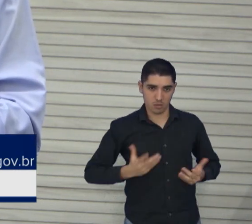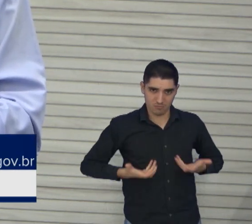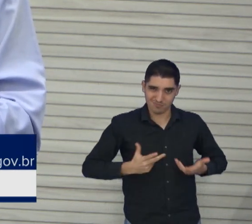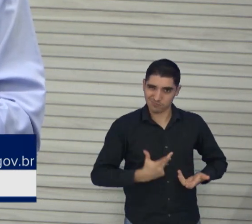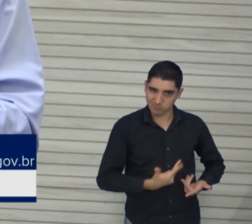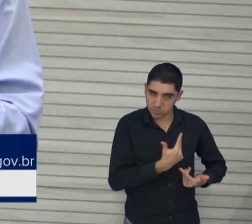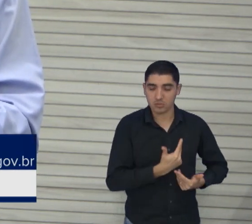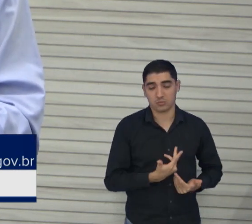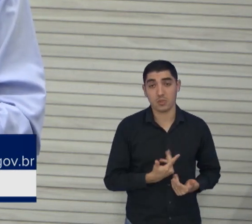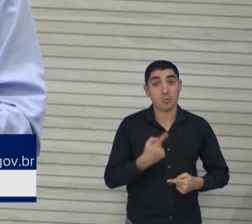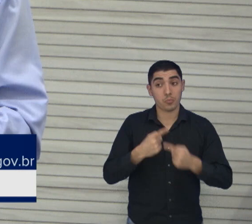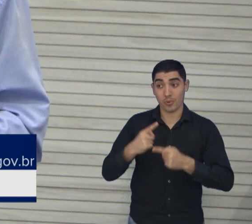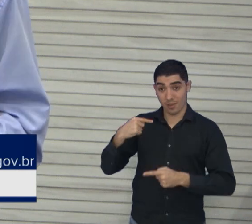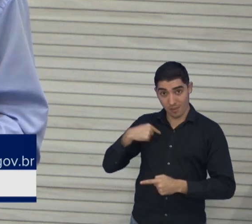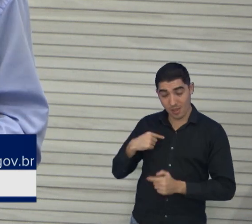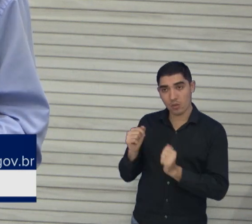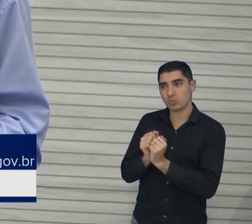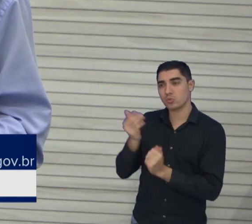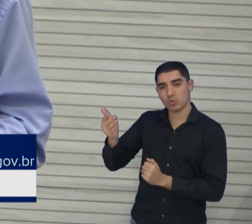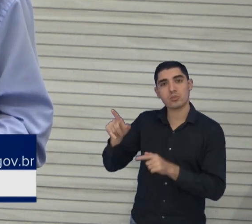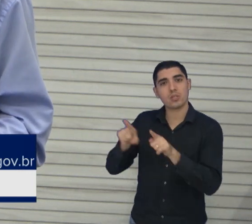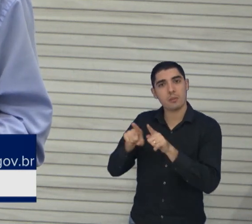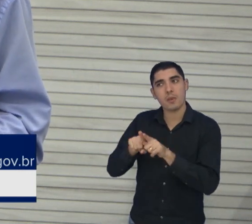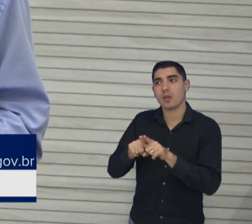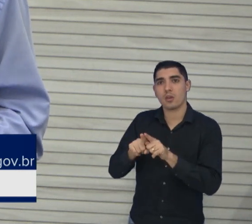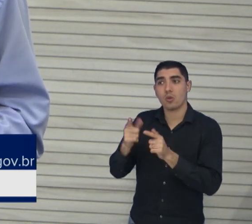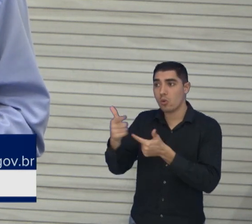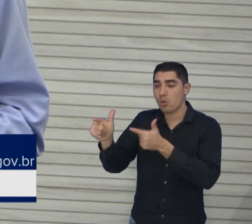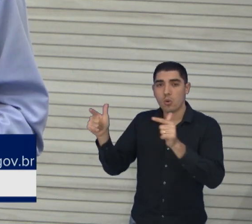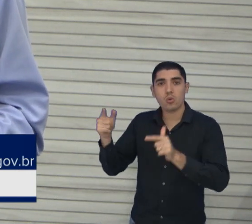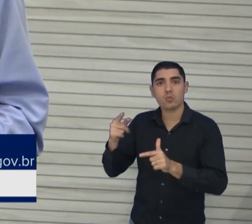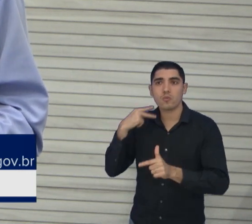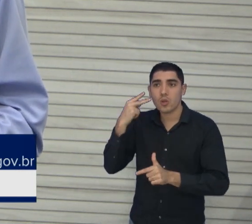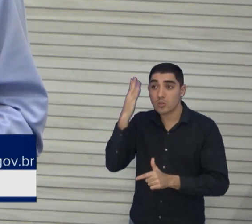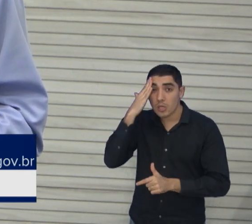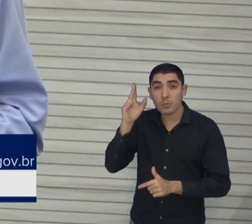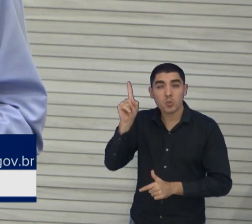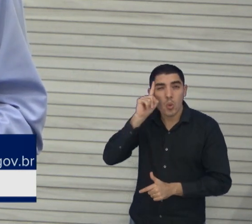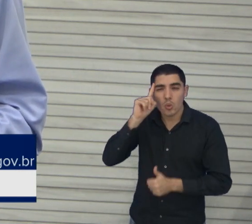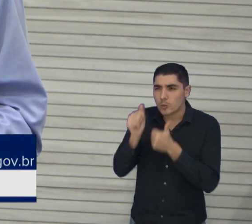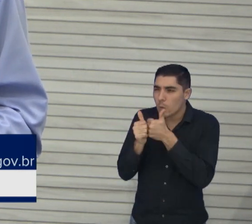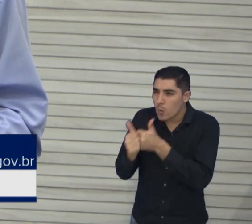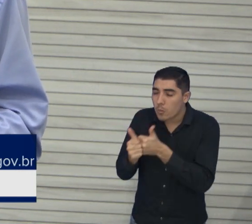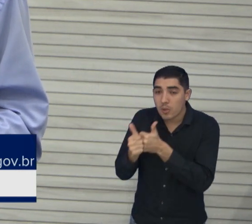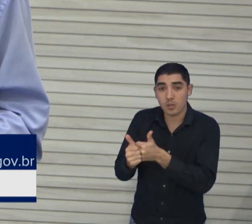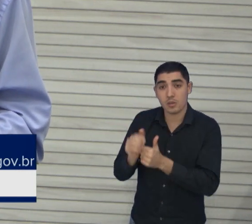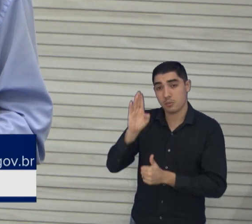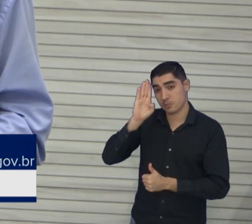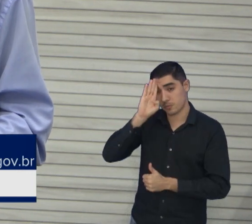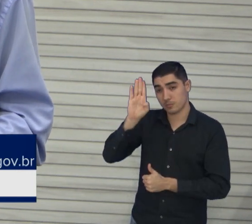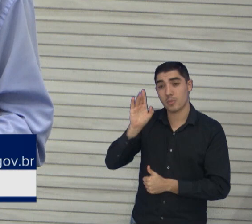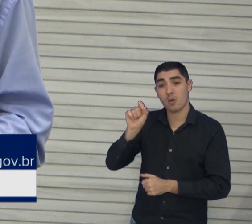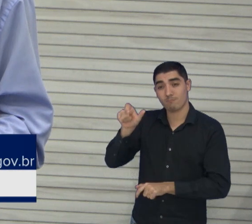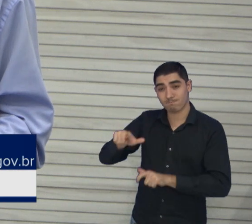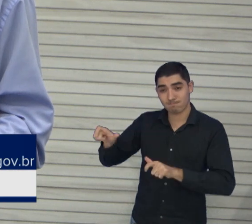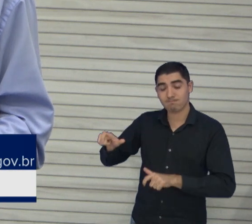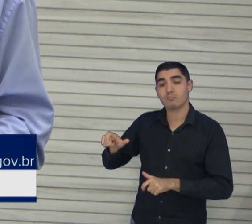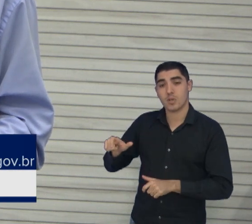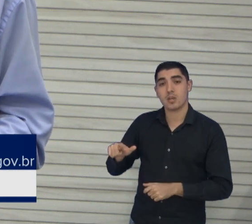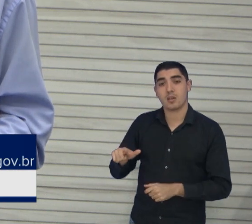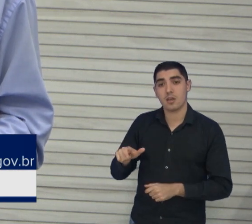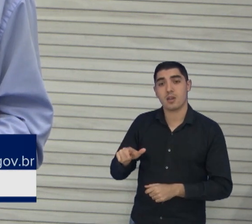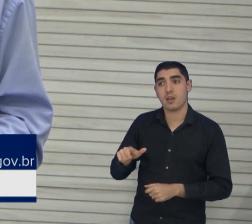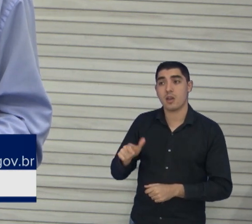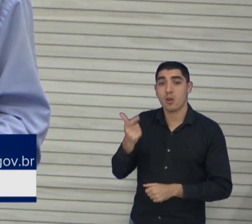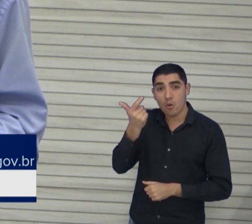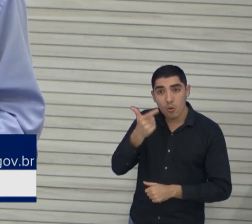com isso no dia a dia e vê, a gente sabe da importância. Principalmente do soro antrofídico, que já não